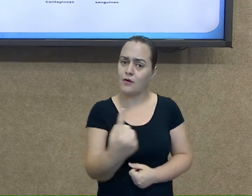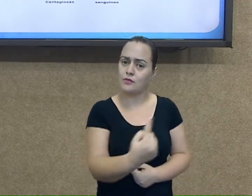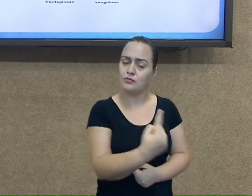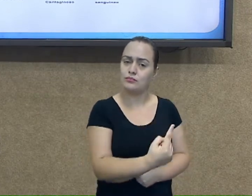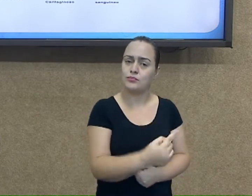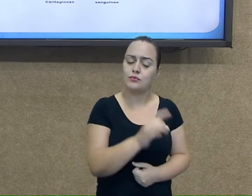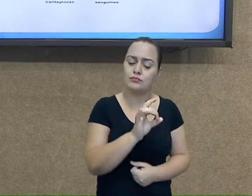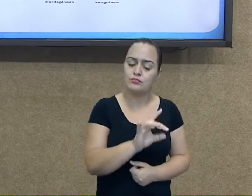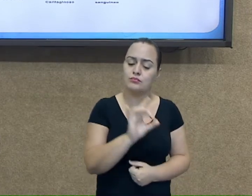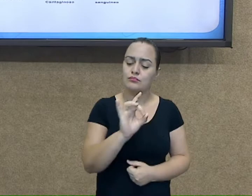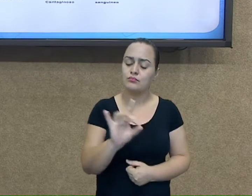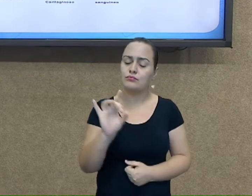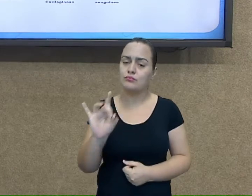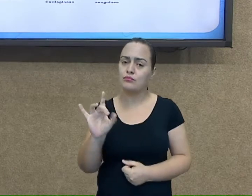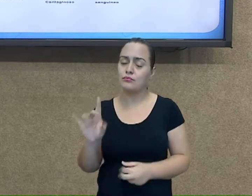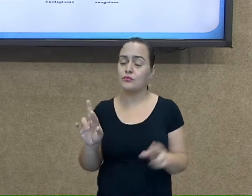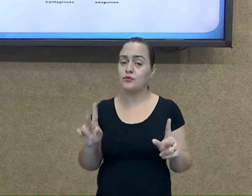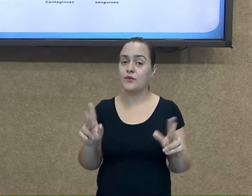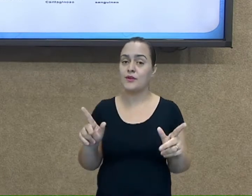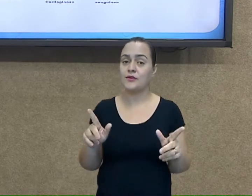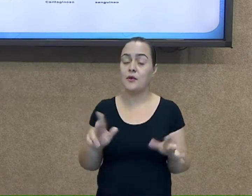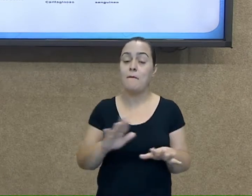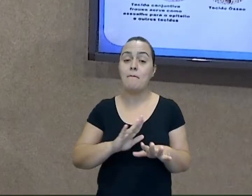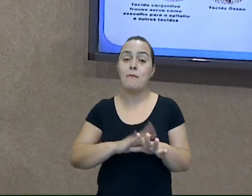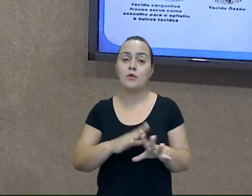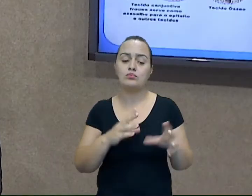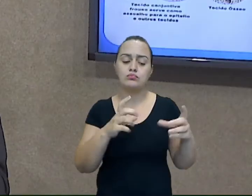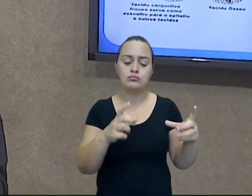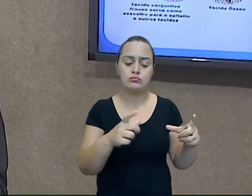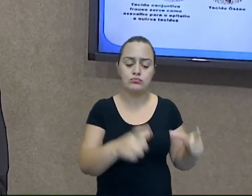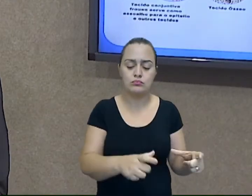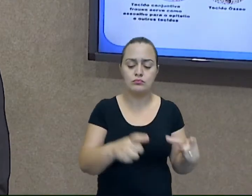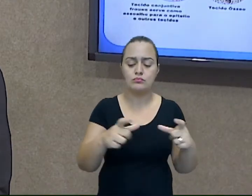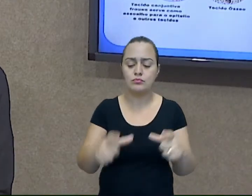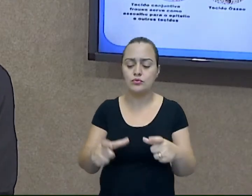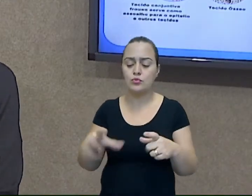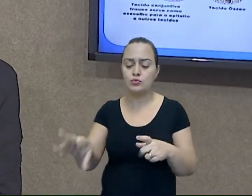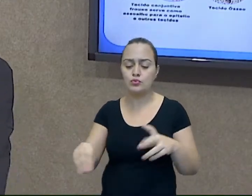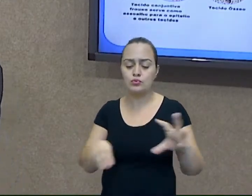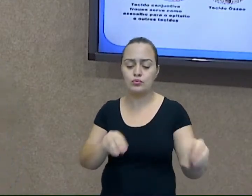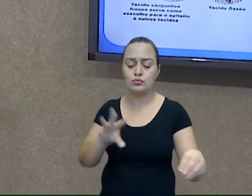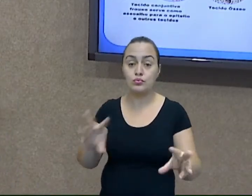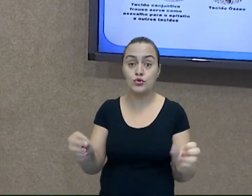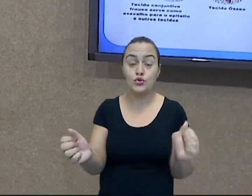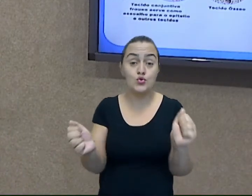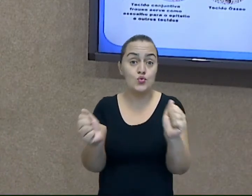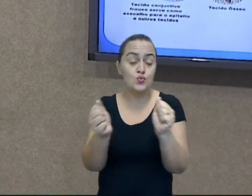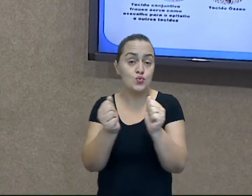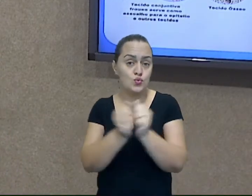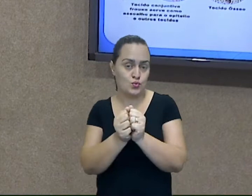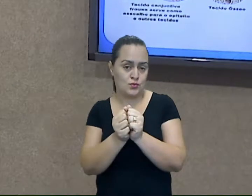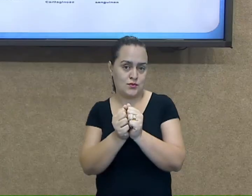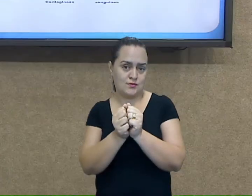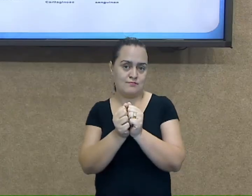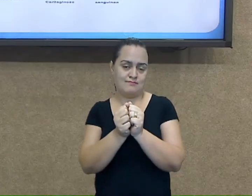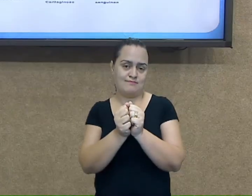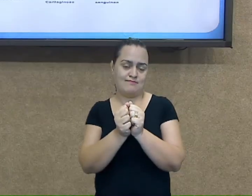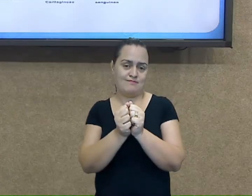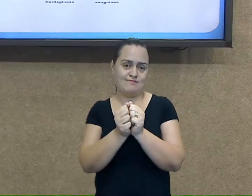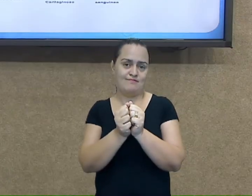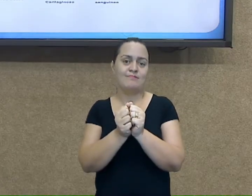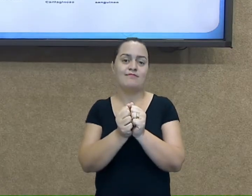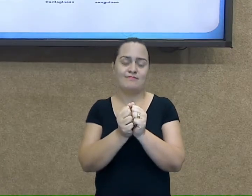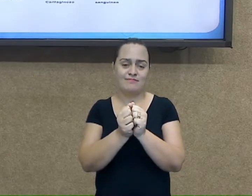elas vão formando grupos. E quando esses grupos estão prontos, eu não digo mais